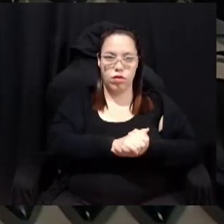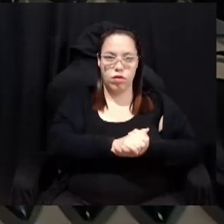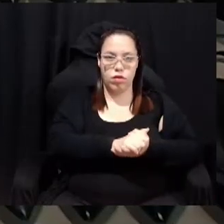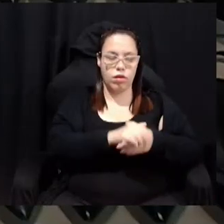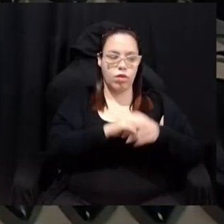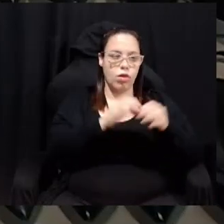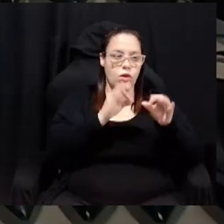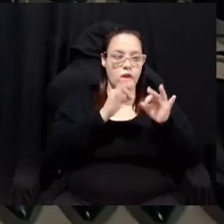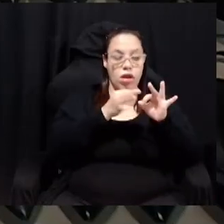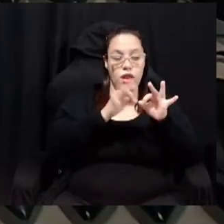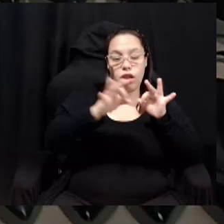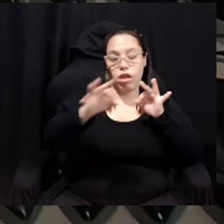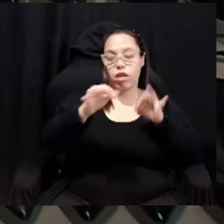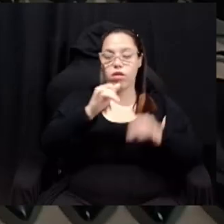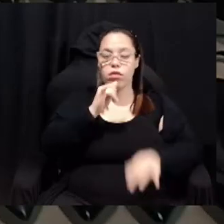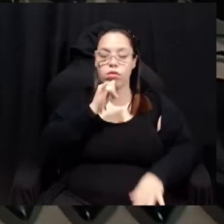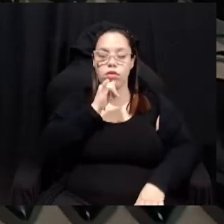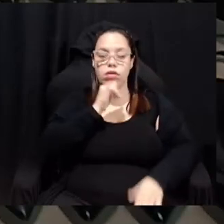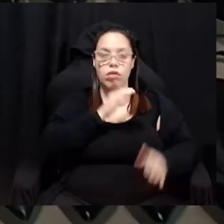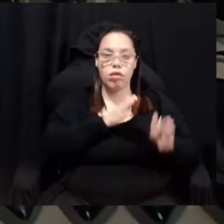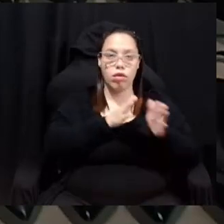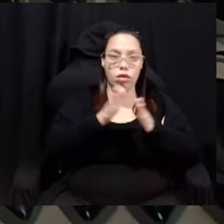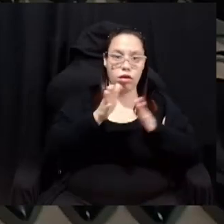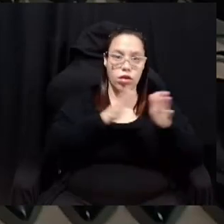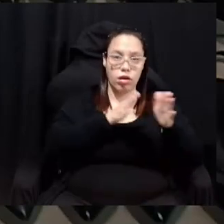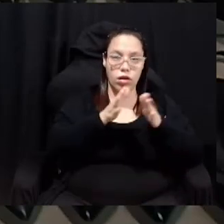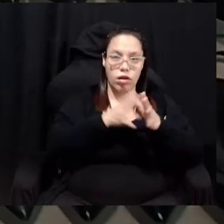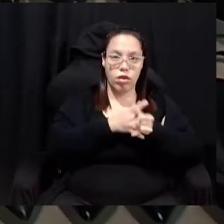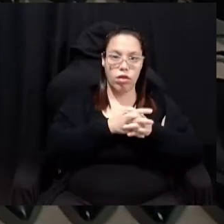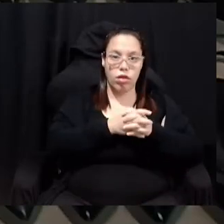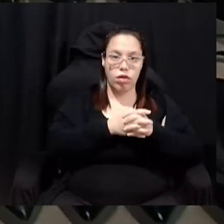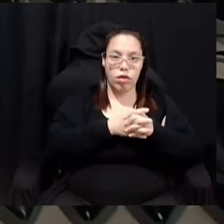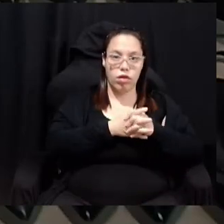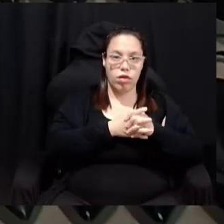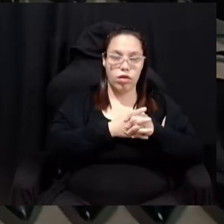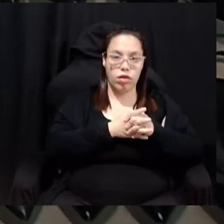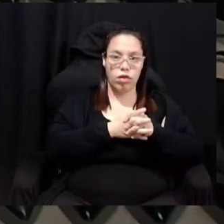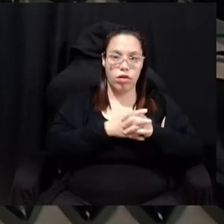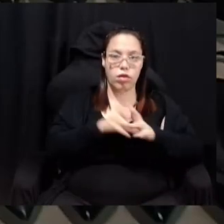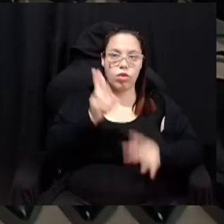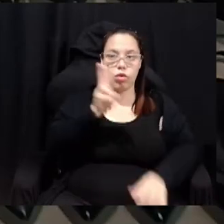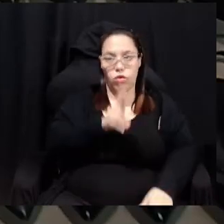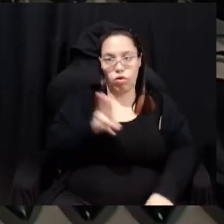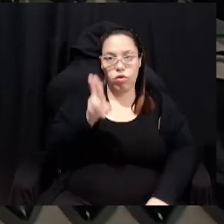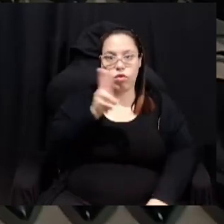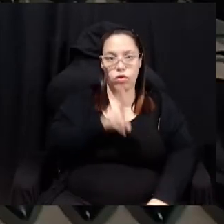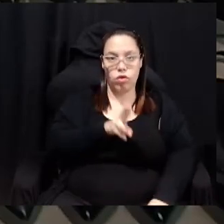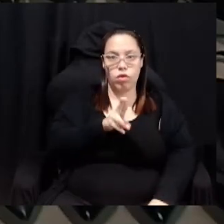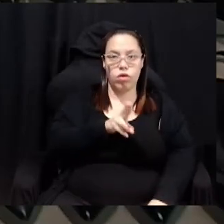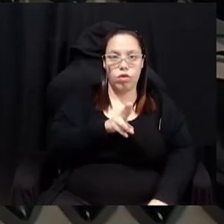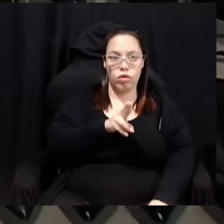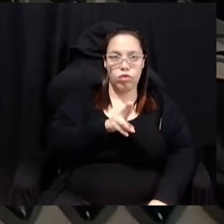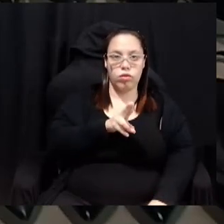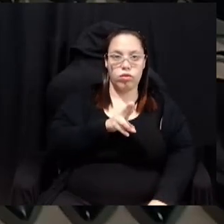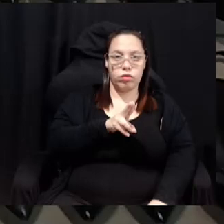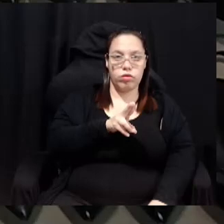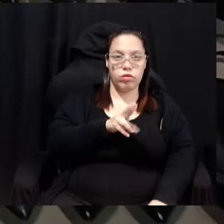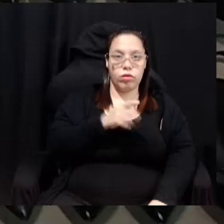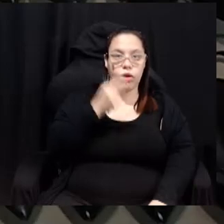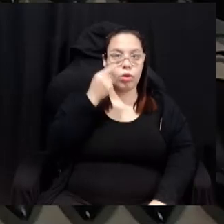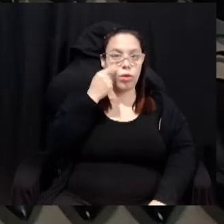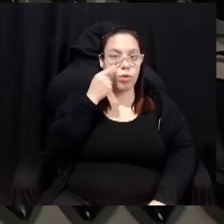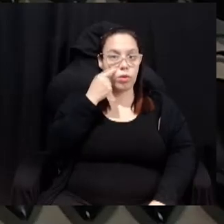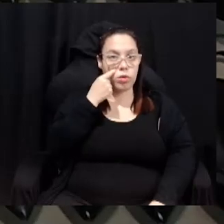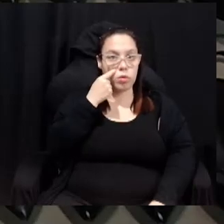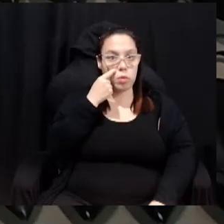a gente consegue ter acesso ao mundo todo. Então eu acabo usando muito ainda dessa modalidade. Eu vejo vez ou outra a